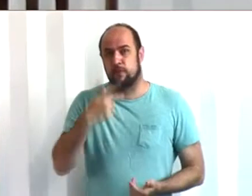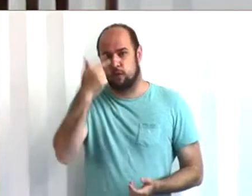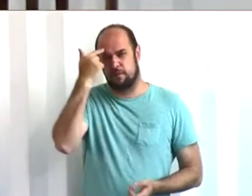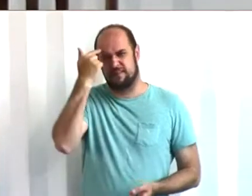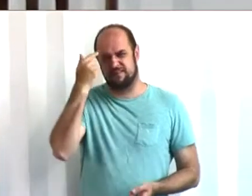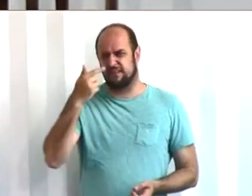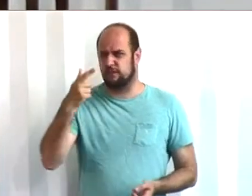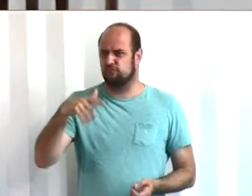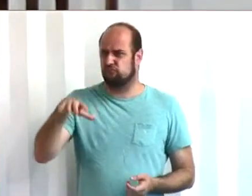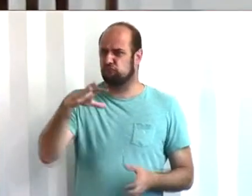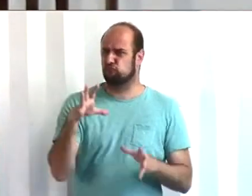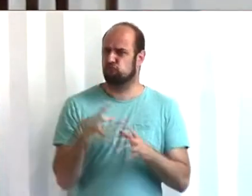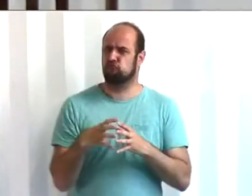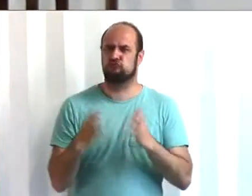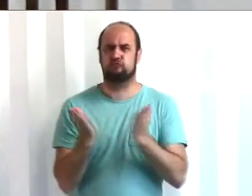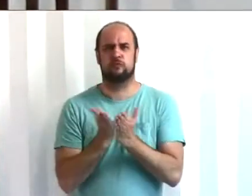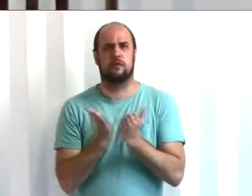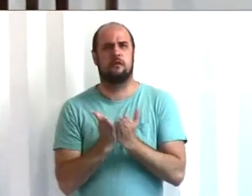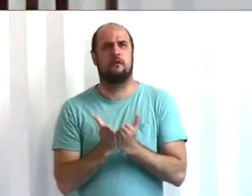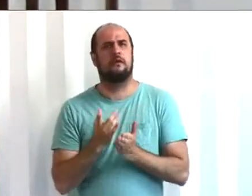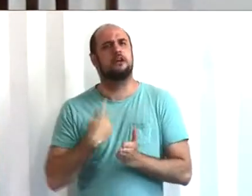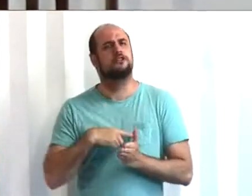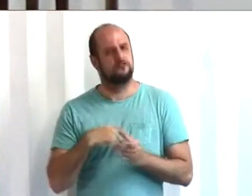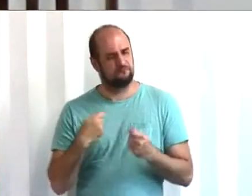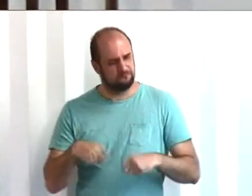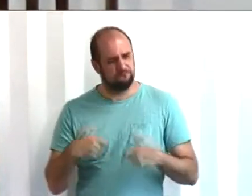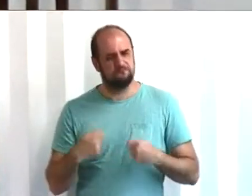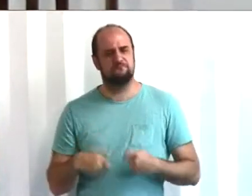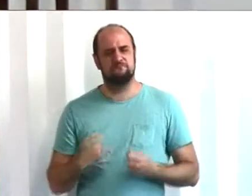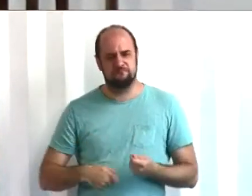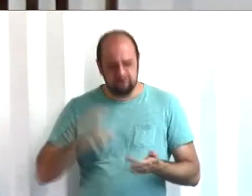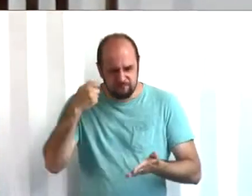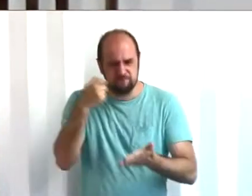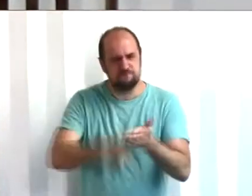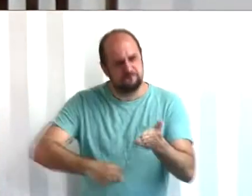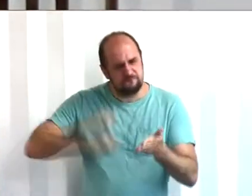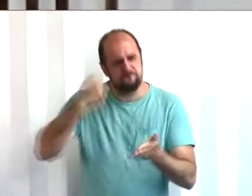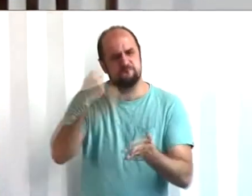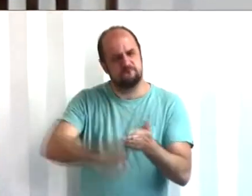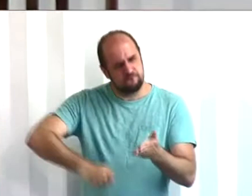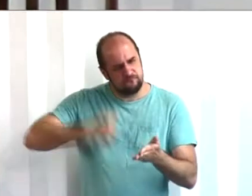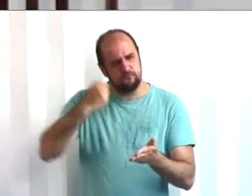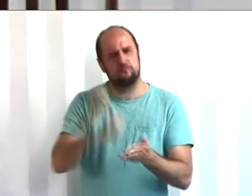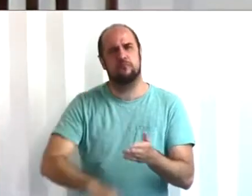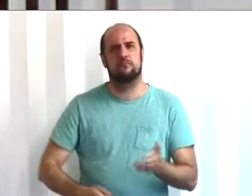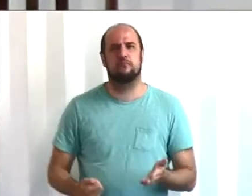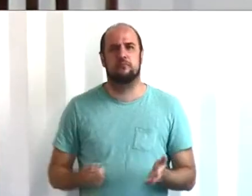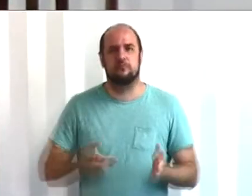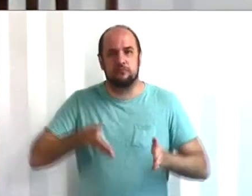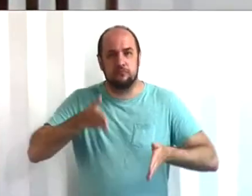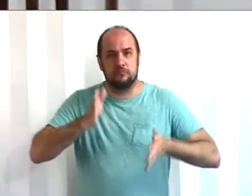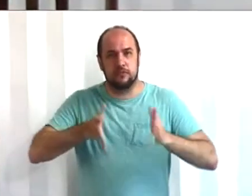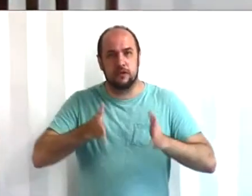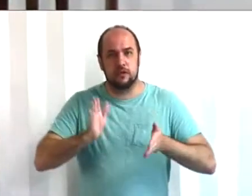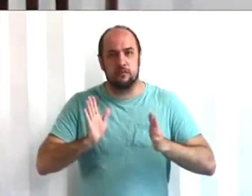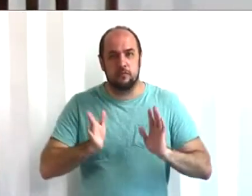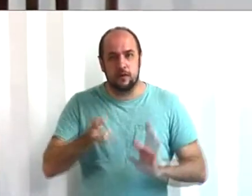no meio protestante, nós precisamos insistir. Ei, esse é um tempo de pensar na